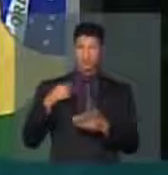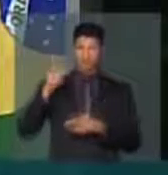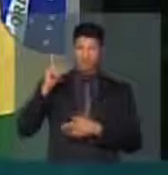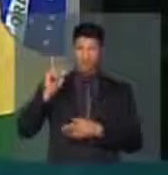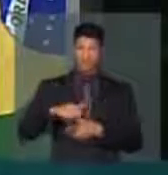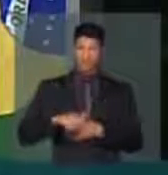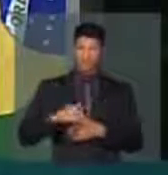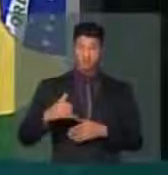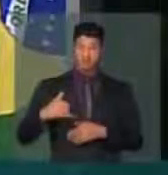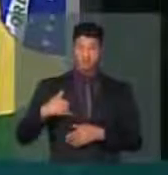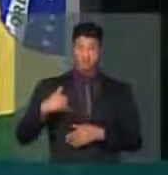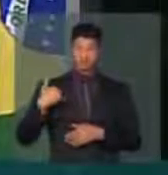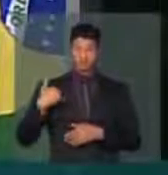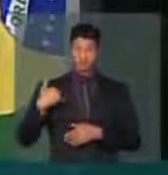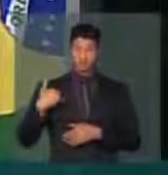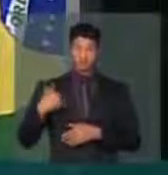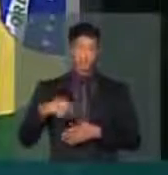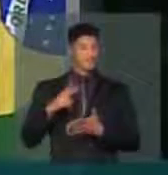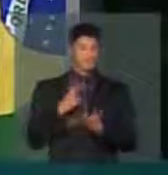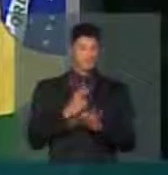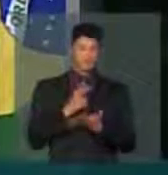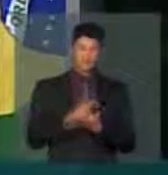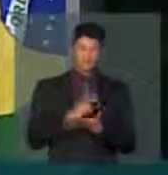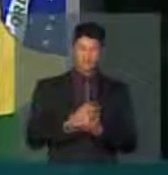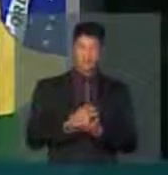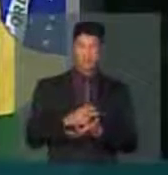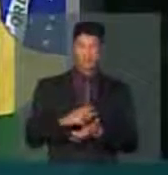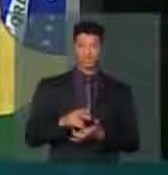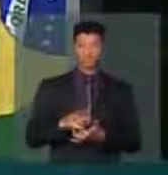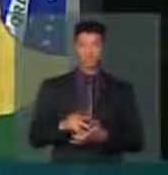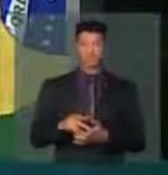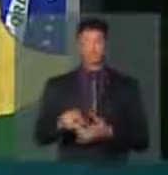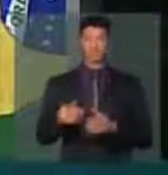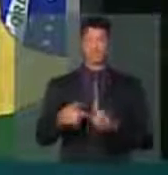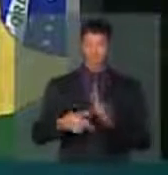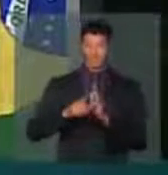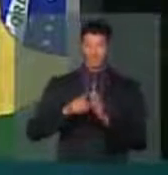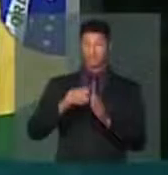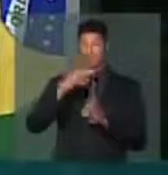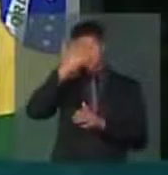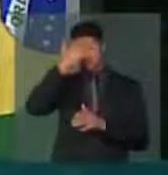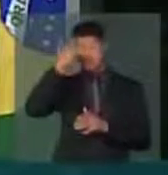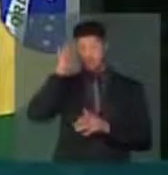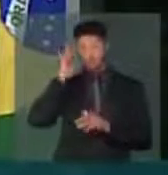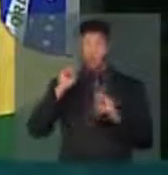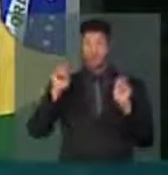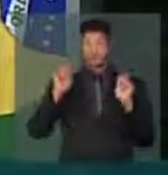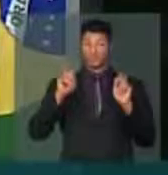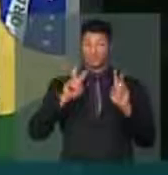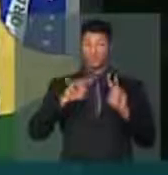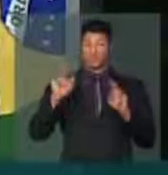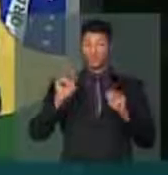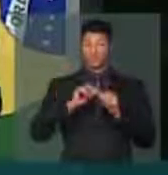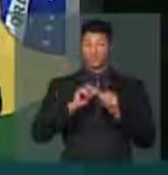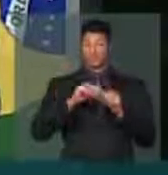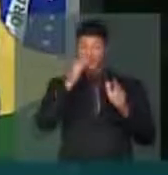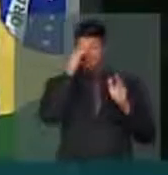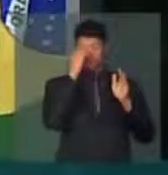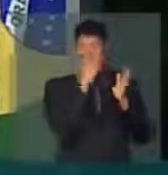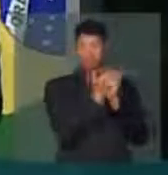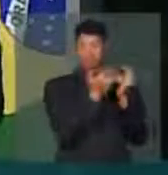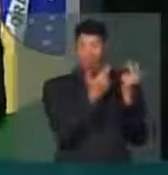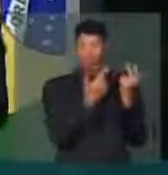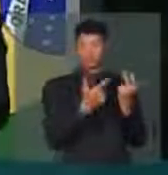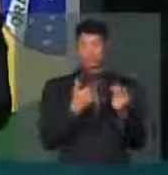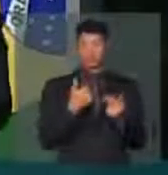é emancipado imediatamente e essa pessoa vai cumprir como um adulto normal.